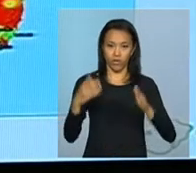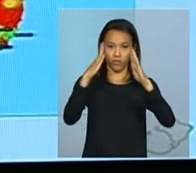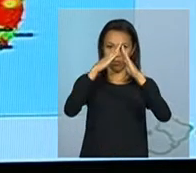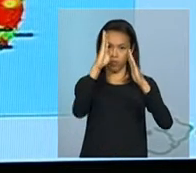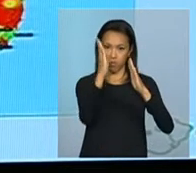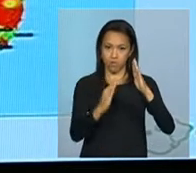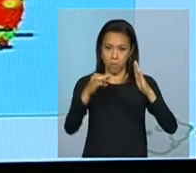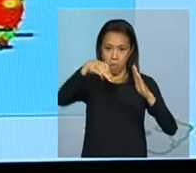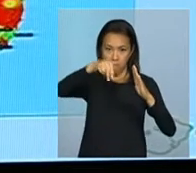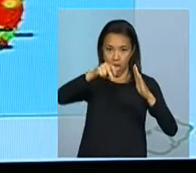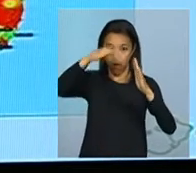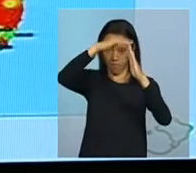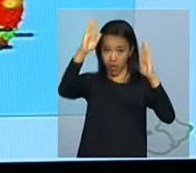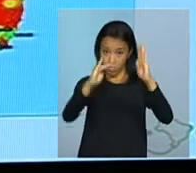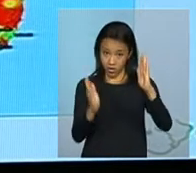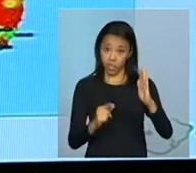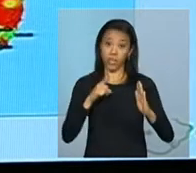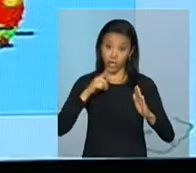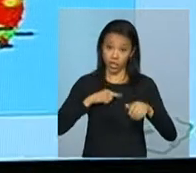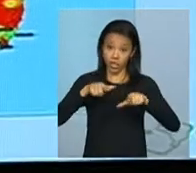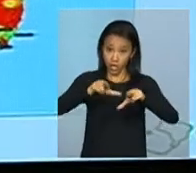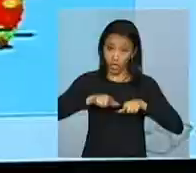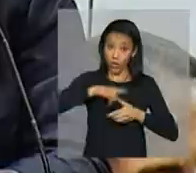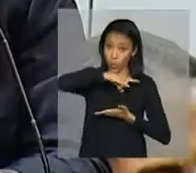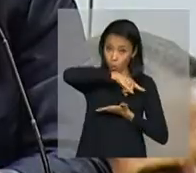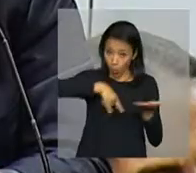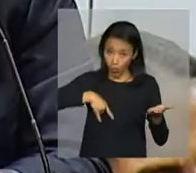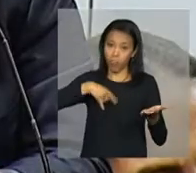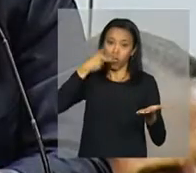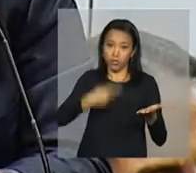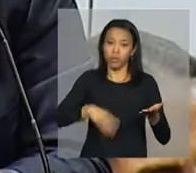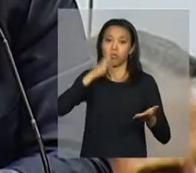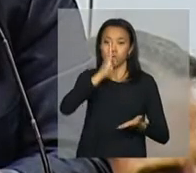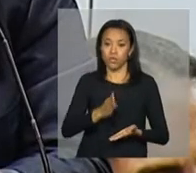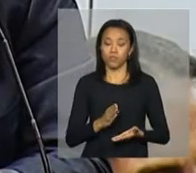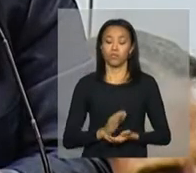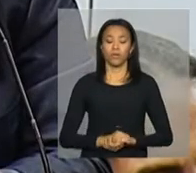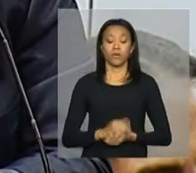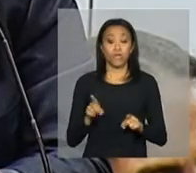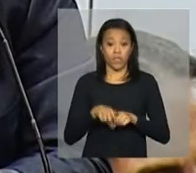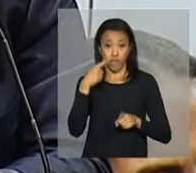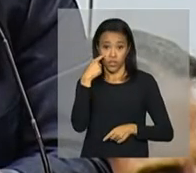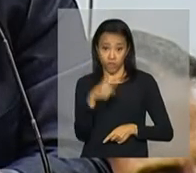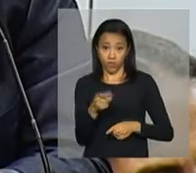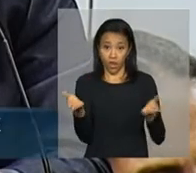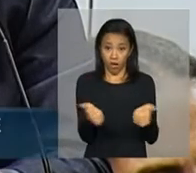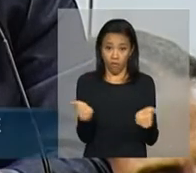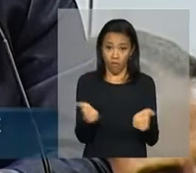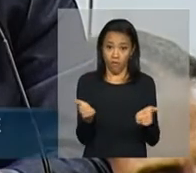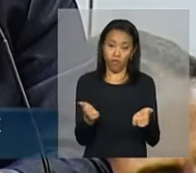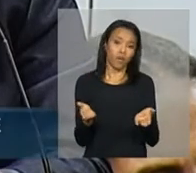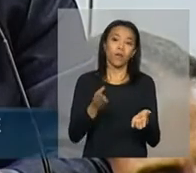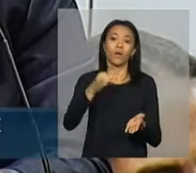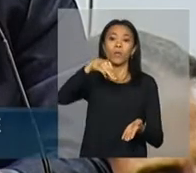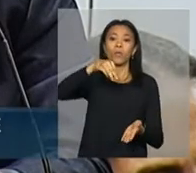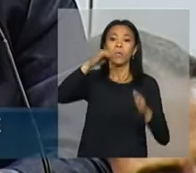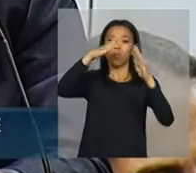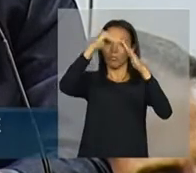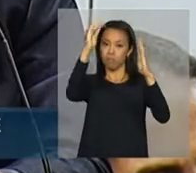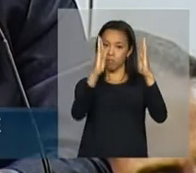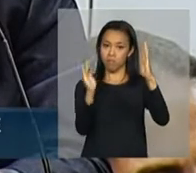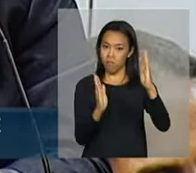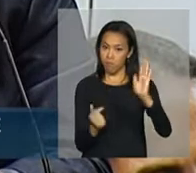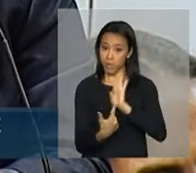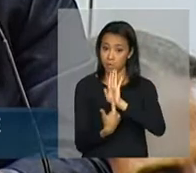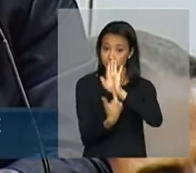os médicos com registro profissional no Brasil o próximo e esse é um mapa com